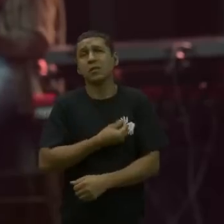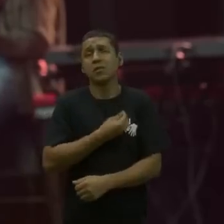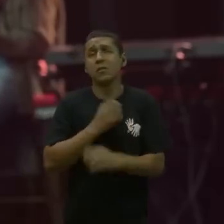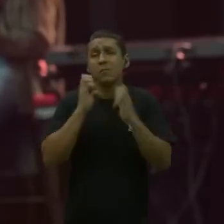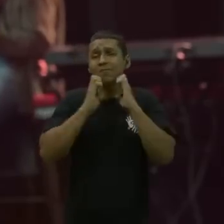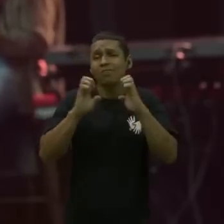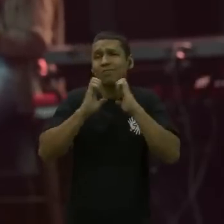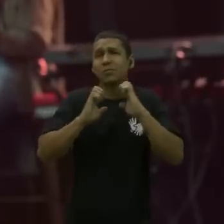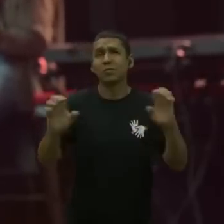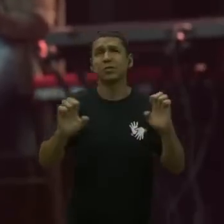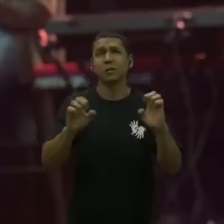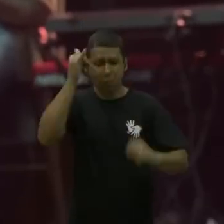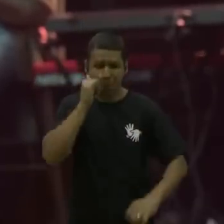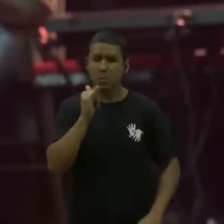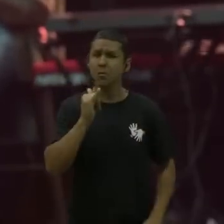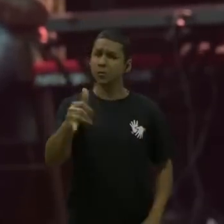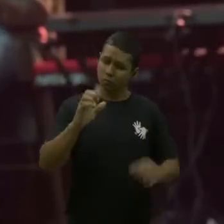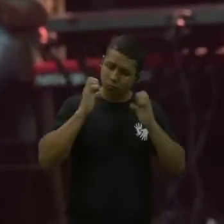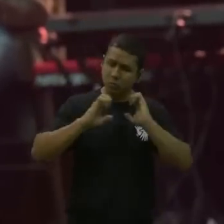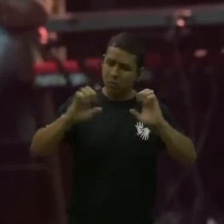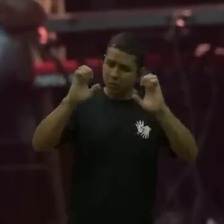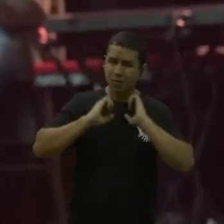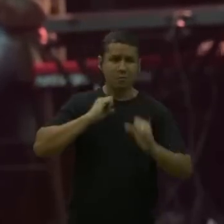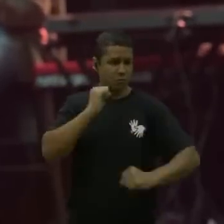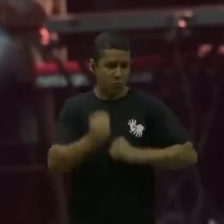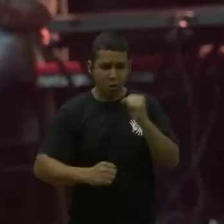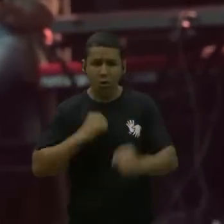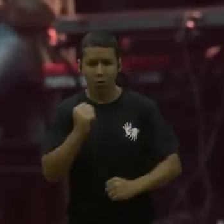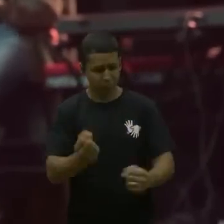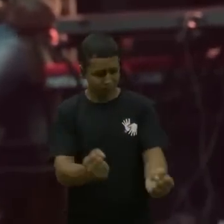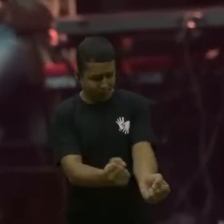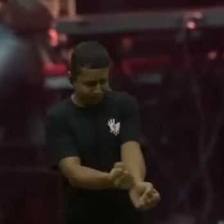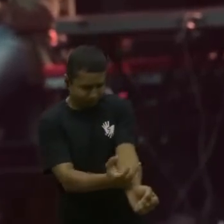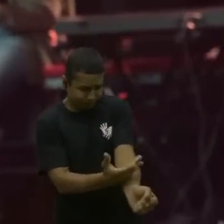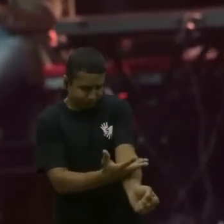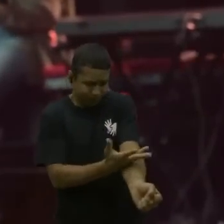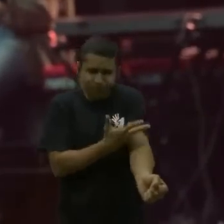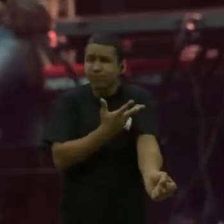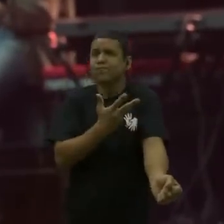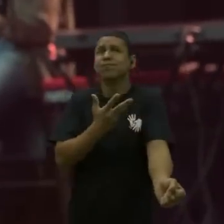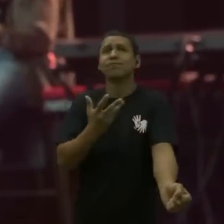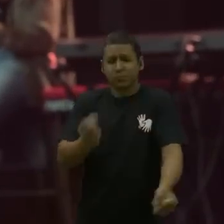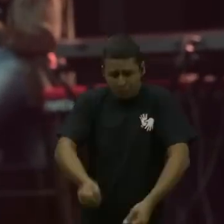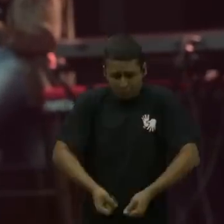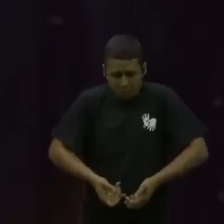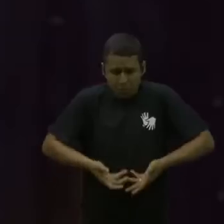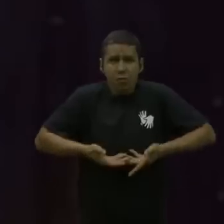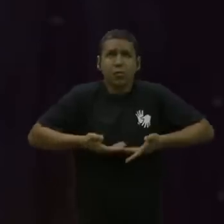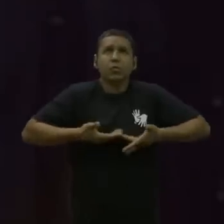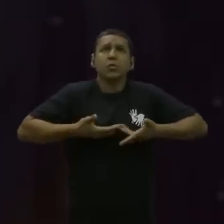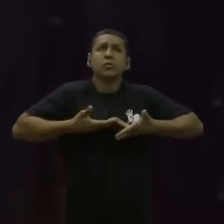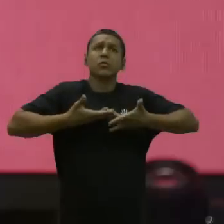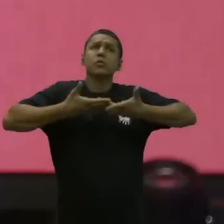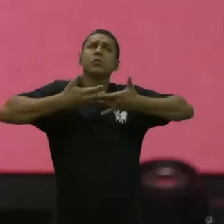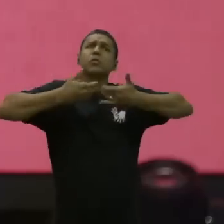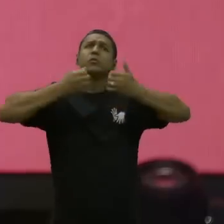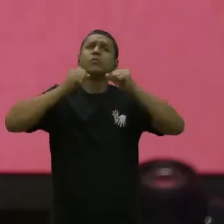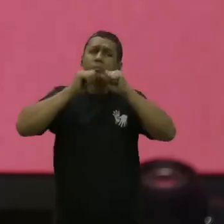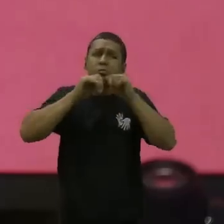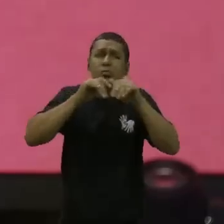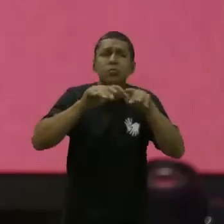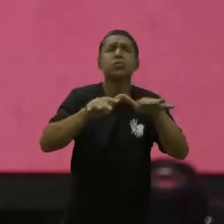verdade. Eu profetizo que o evangelho vai correr nas tuas veias. Eu profetizo que vai saltar nos